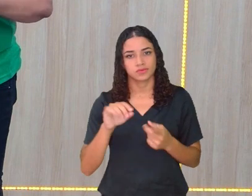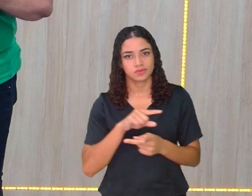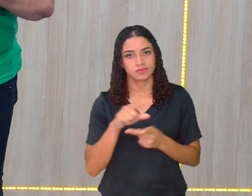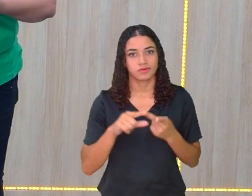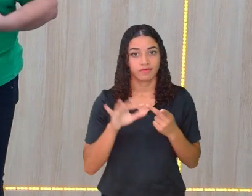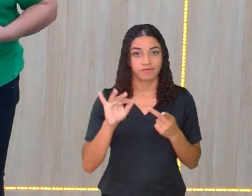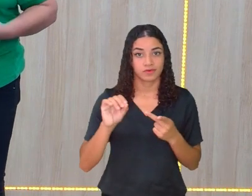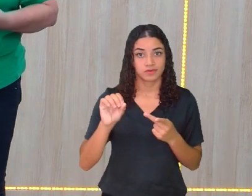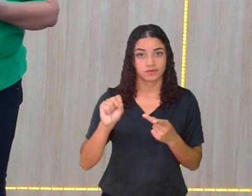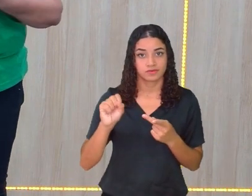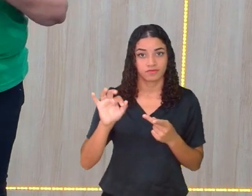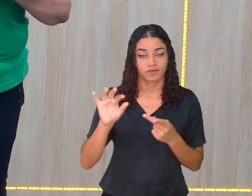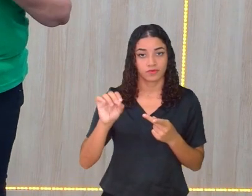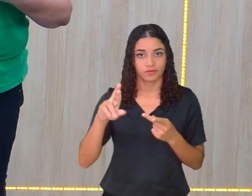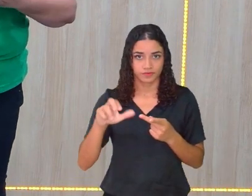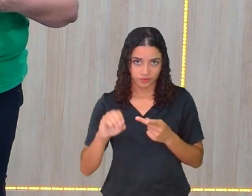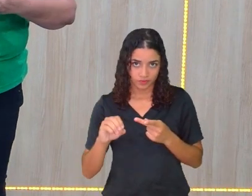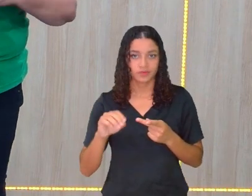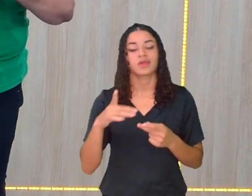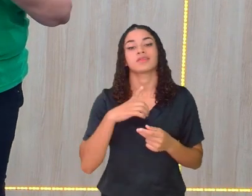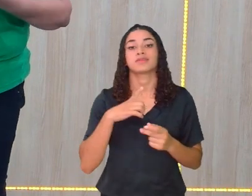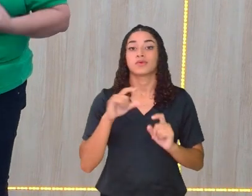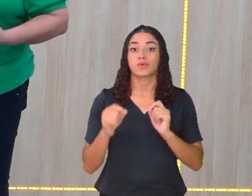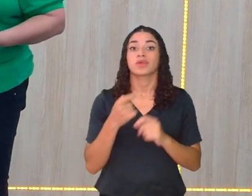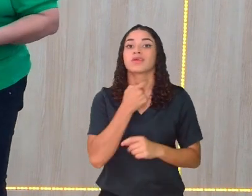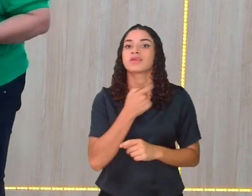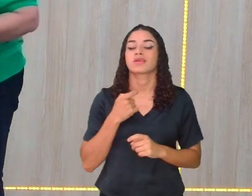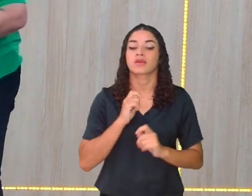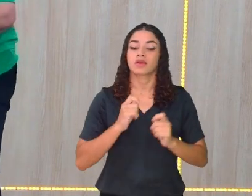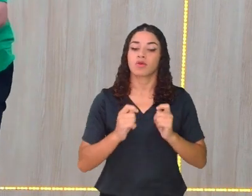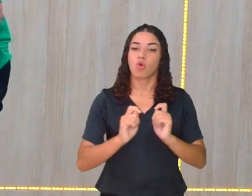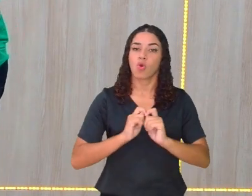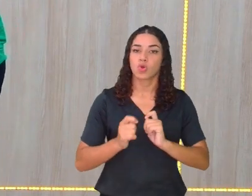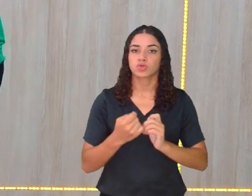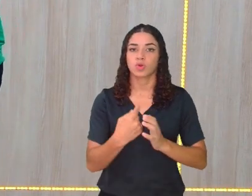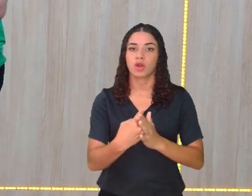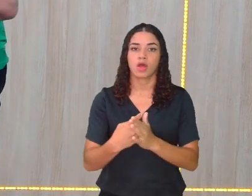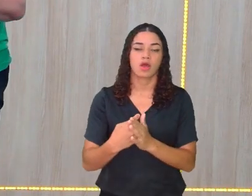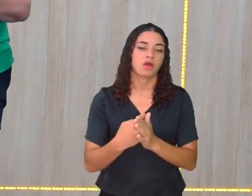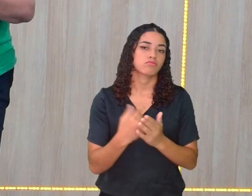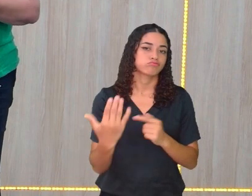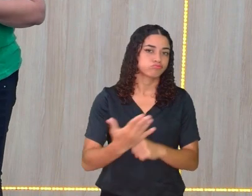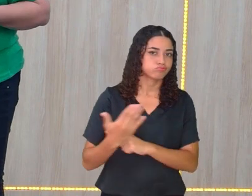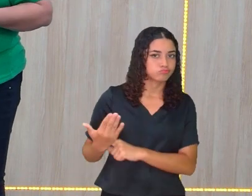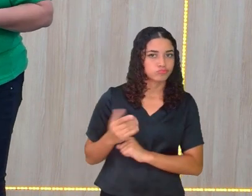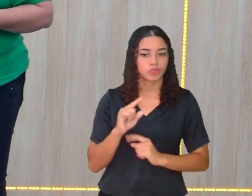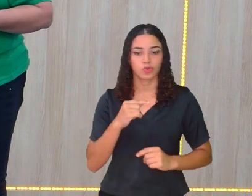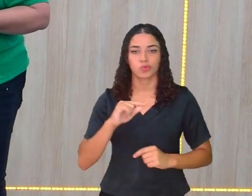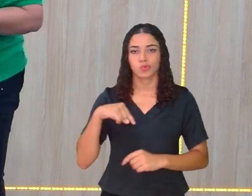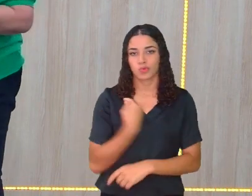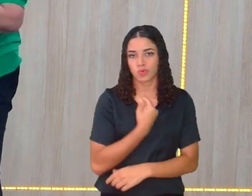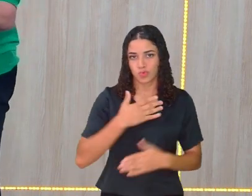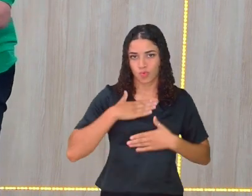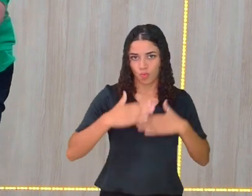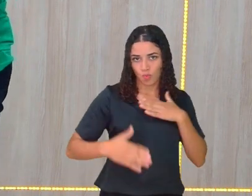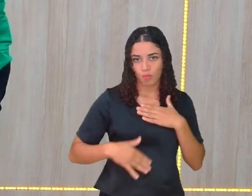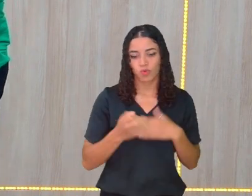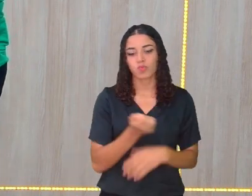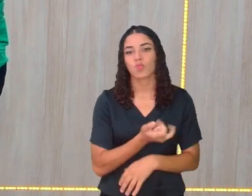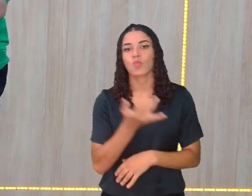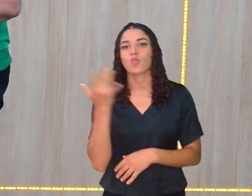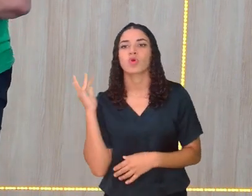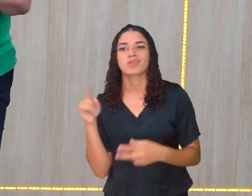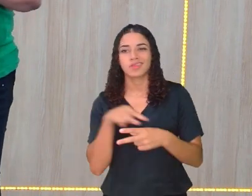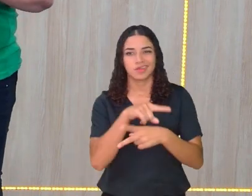de característica, de uma glândula que tem aí para regular o nosso corpo. Então, é ela quem vai regular essa quantidade de